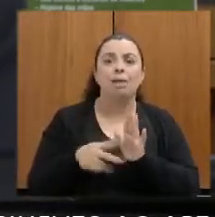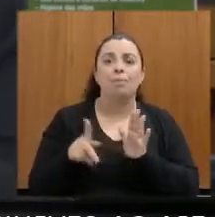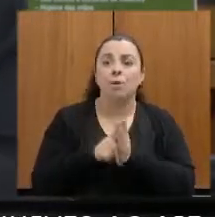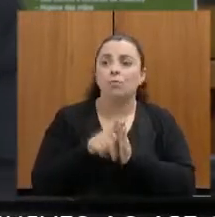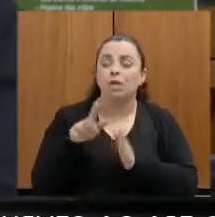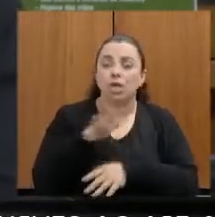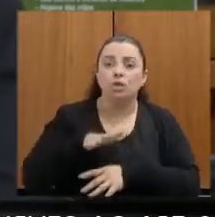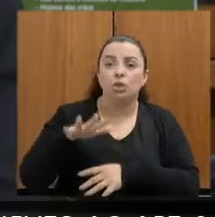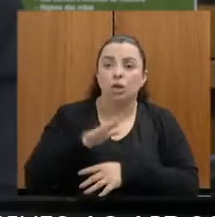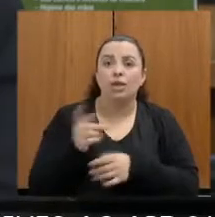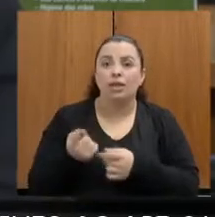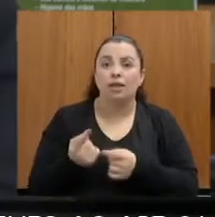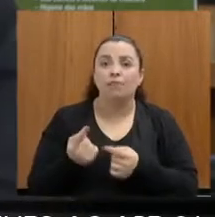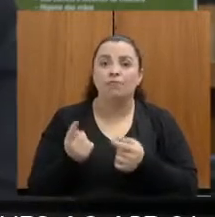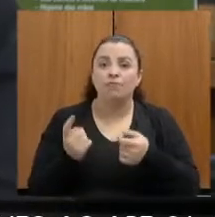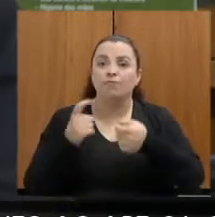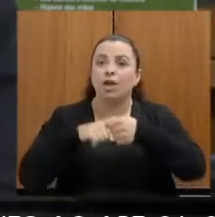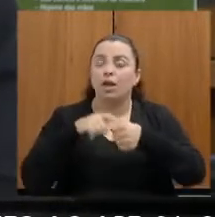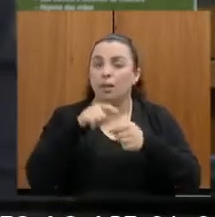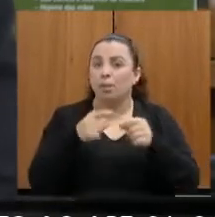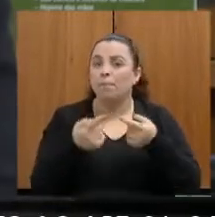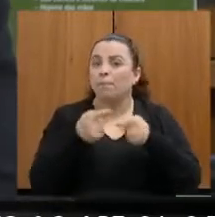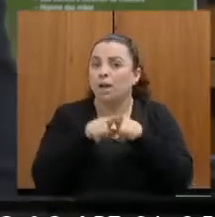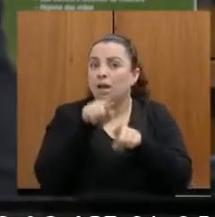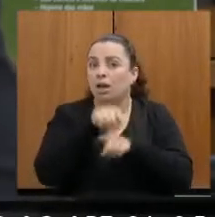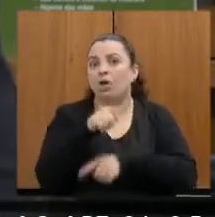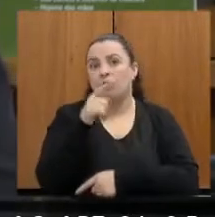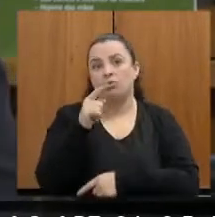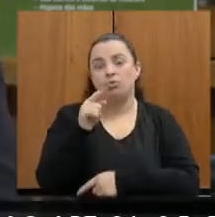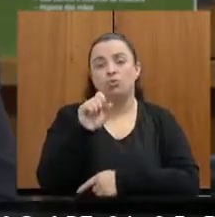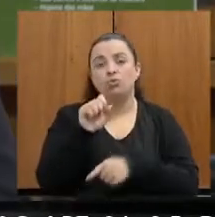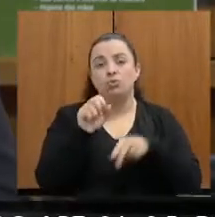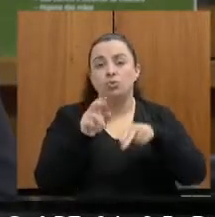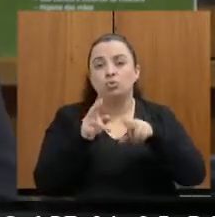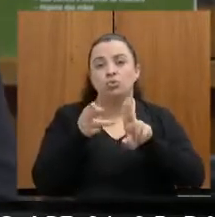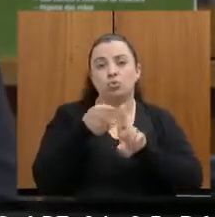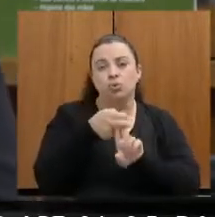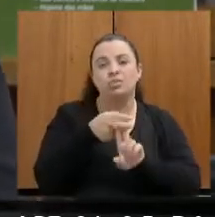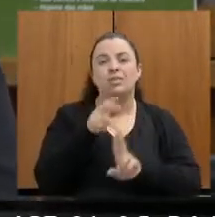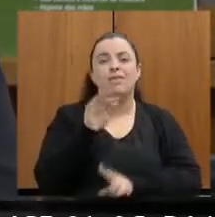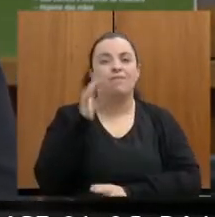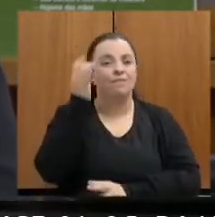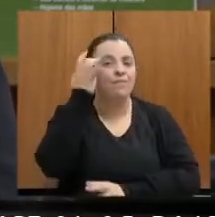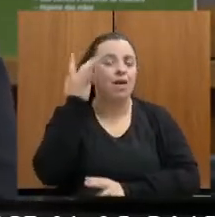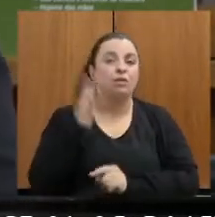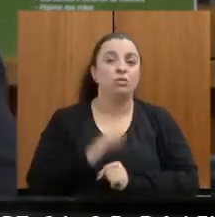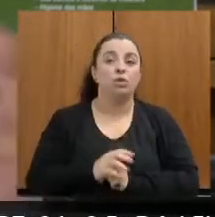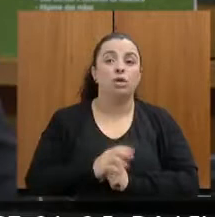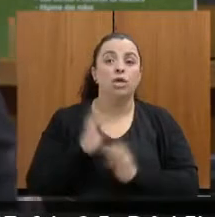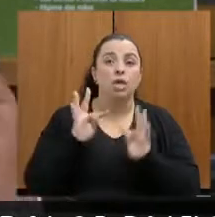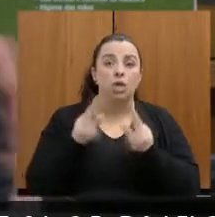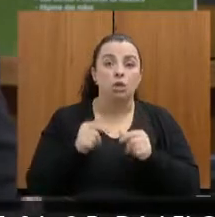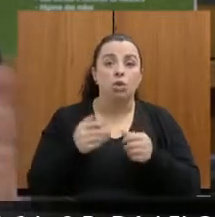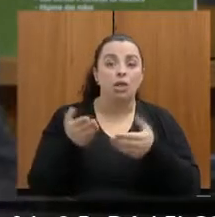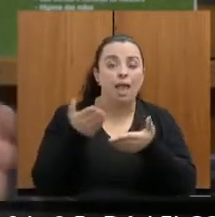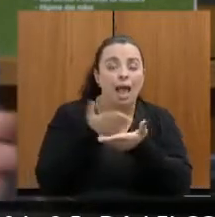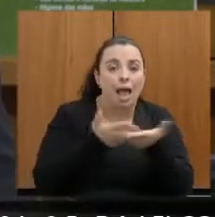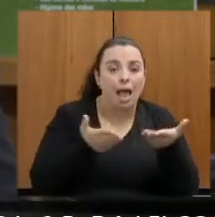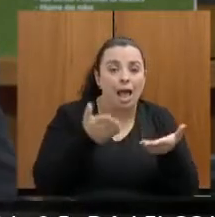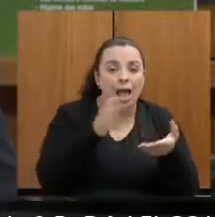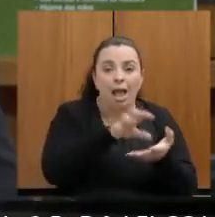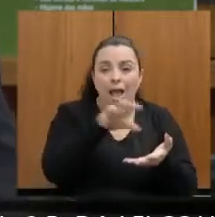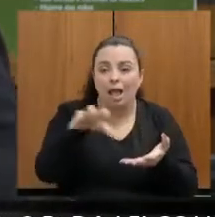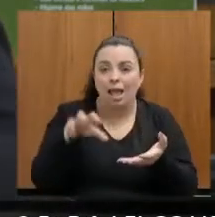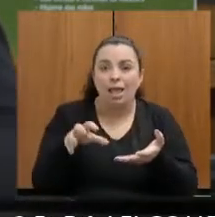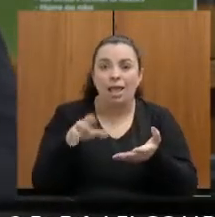SUS fácil e qualquer bloqueio Lembrando que a rede ela é incentivada pelo estado tem app Ikea que